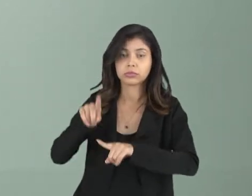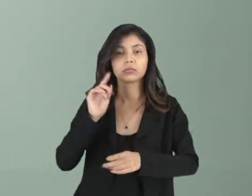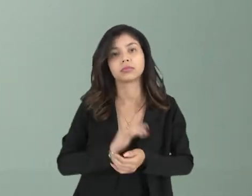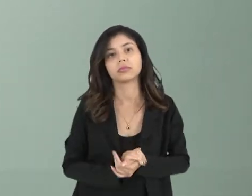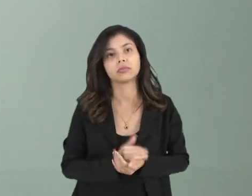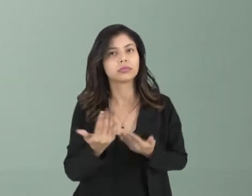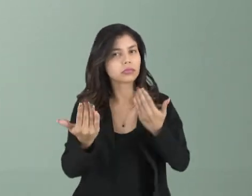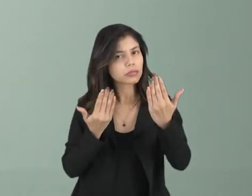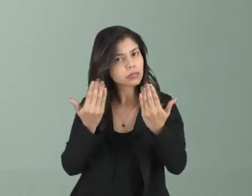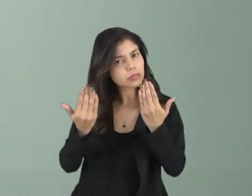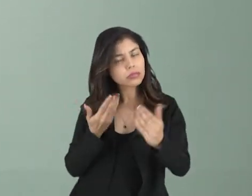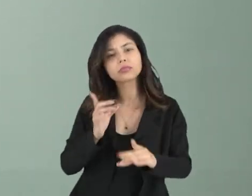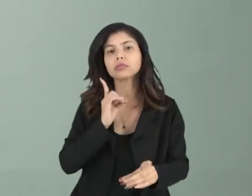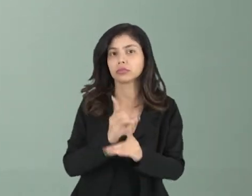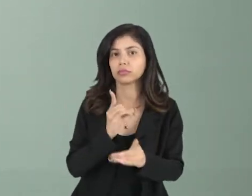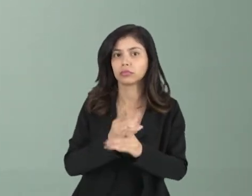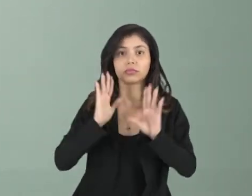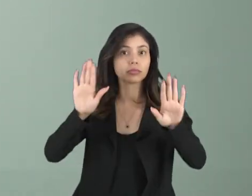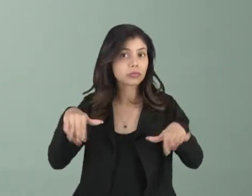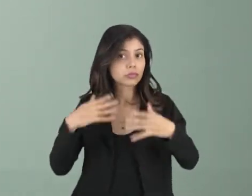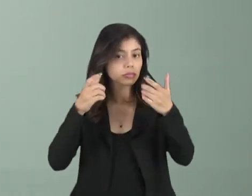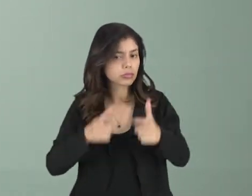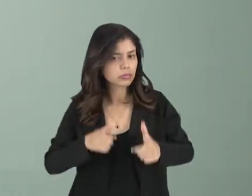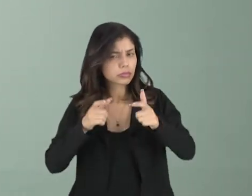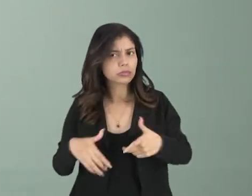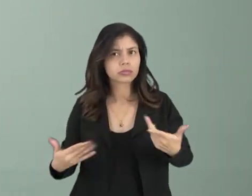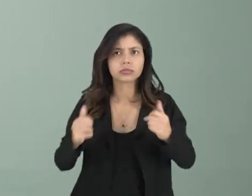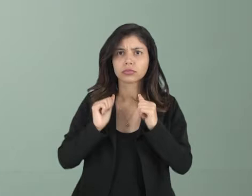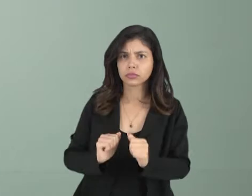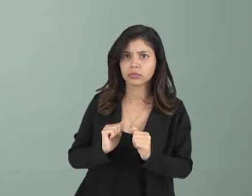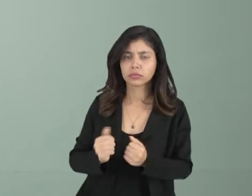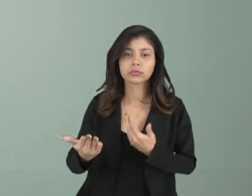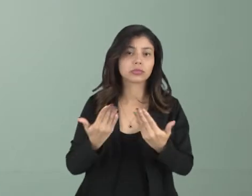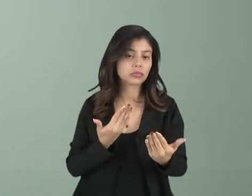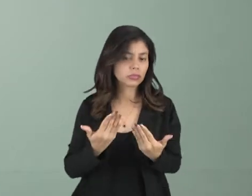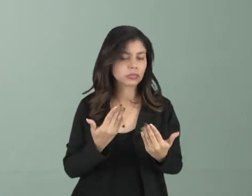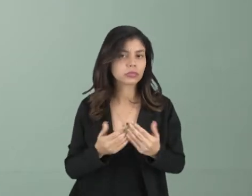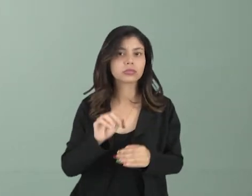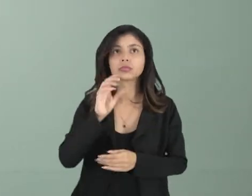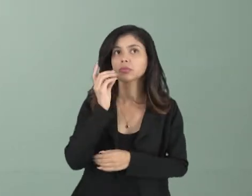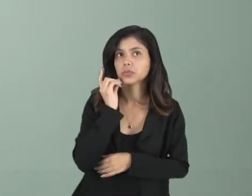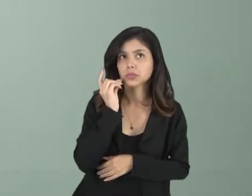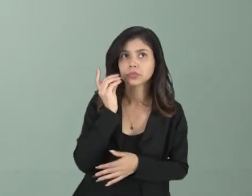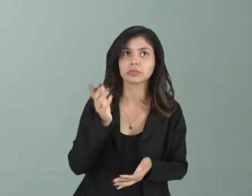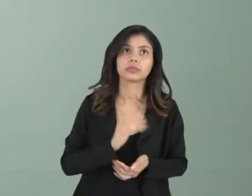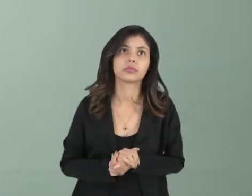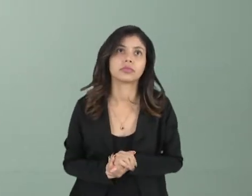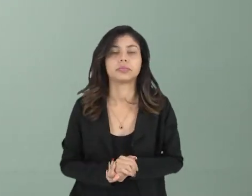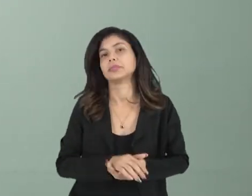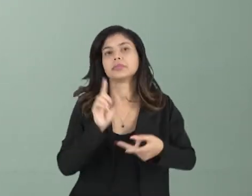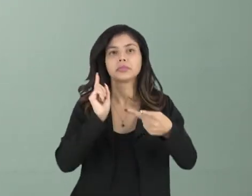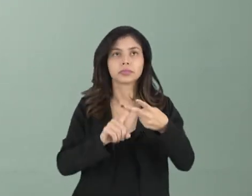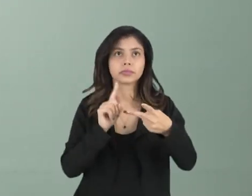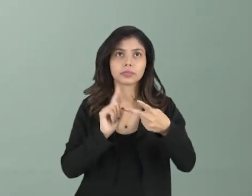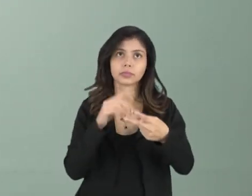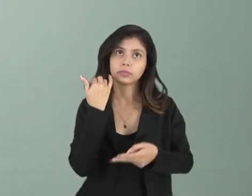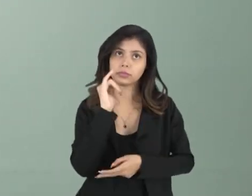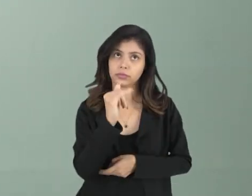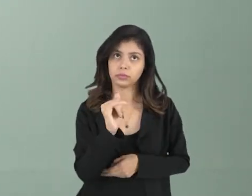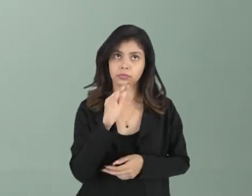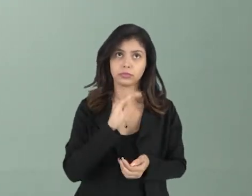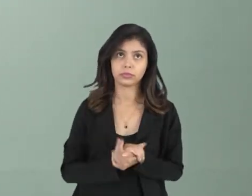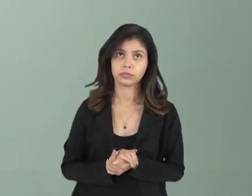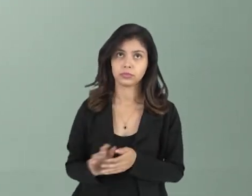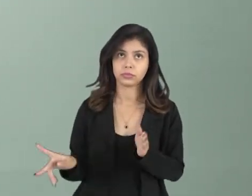e comparando e identificando onde que a gente pode relacionar no nosso cotidiano, ok? A energia